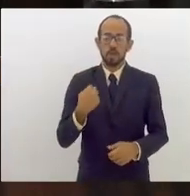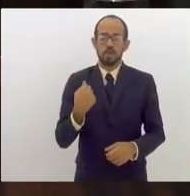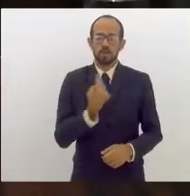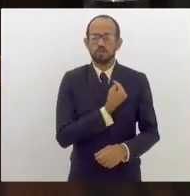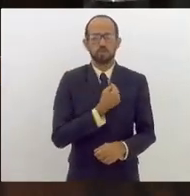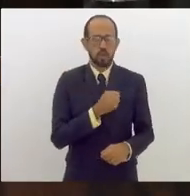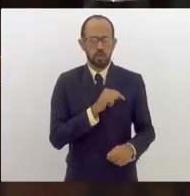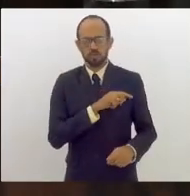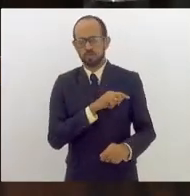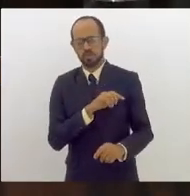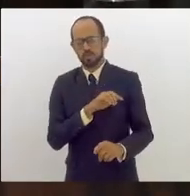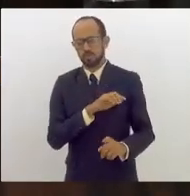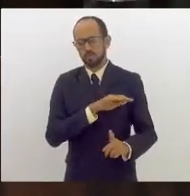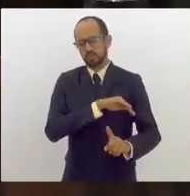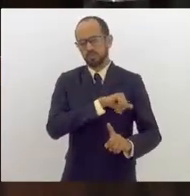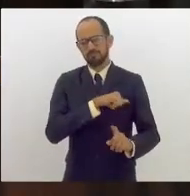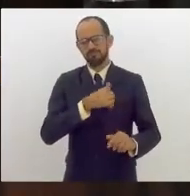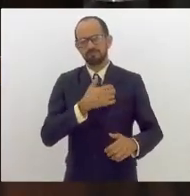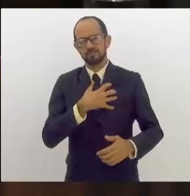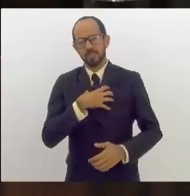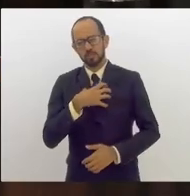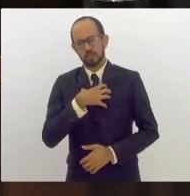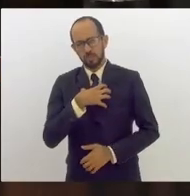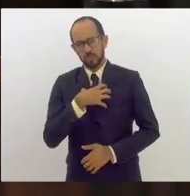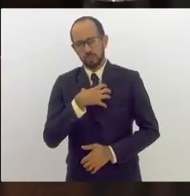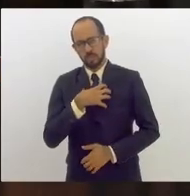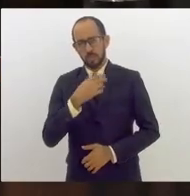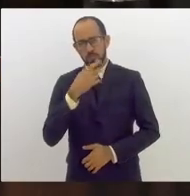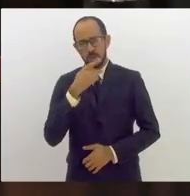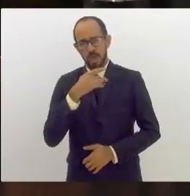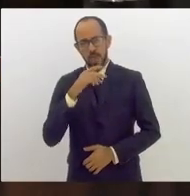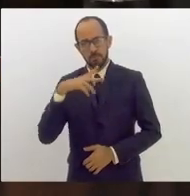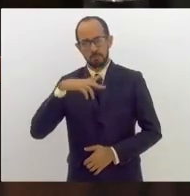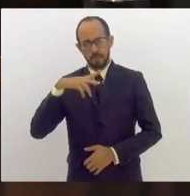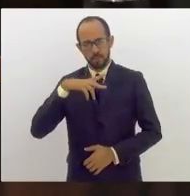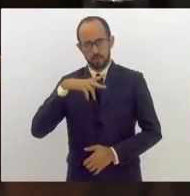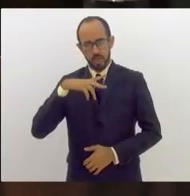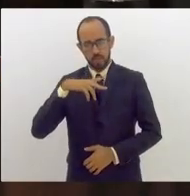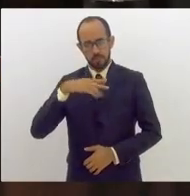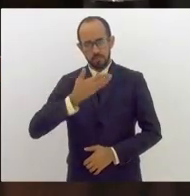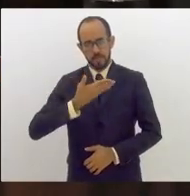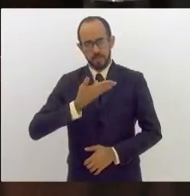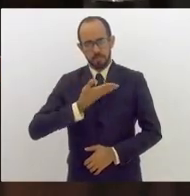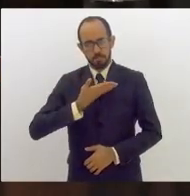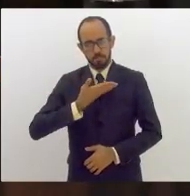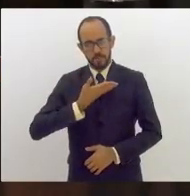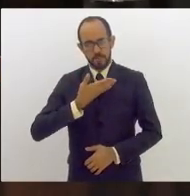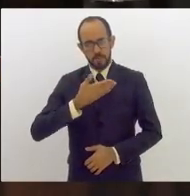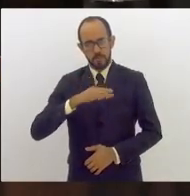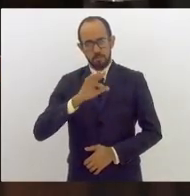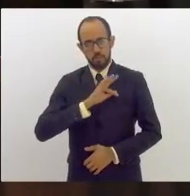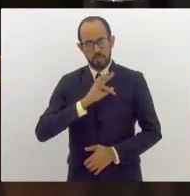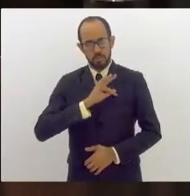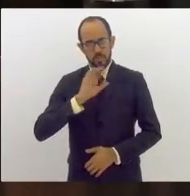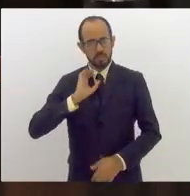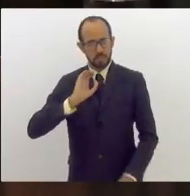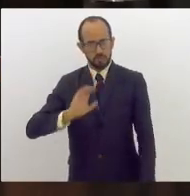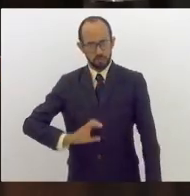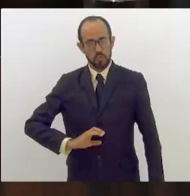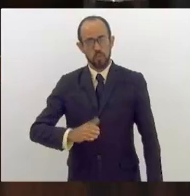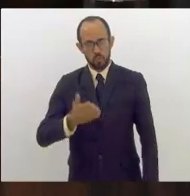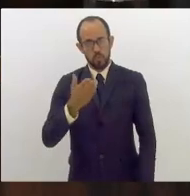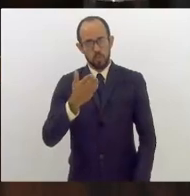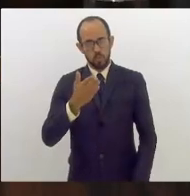condolências E pedimos Eu Quero me dirigir de modo muito particular a minha querida Polícia Civil para que a polícia civil